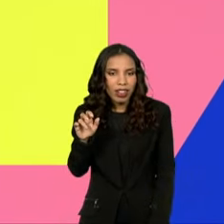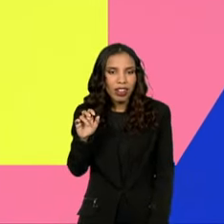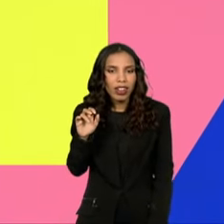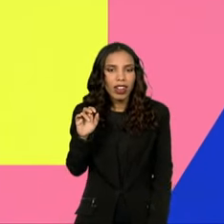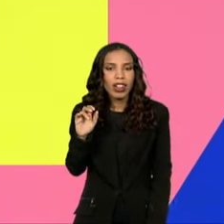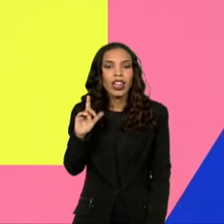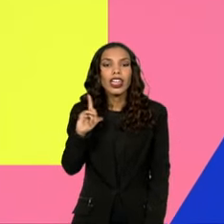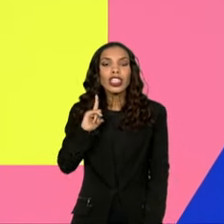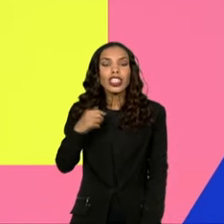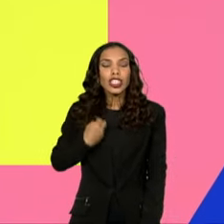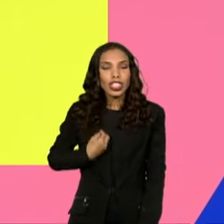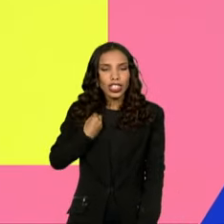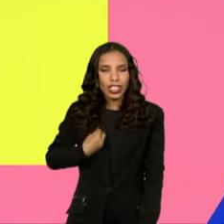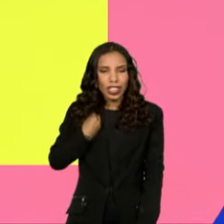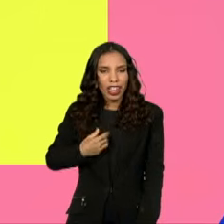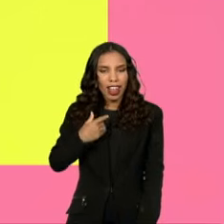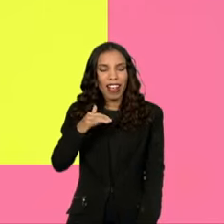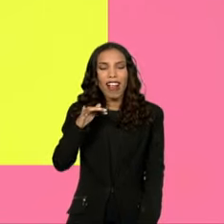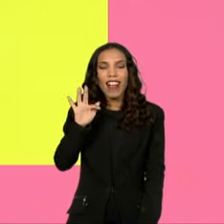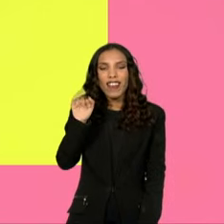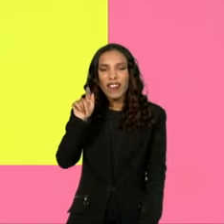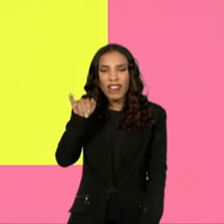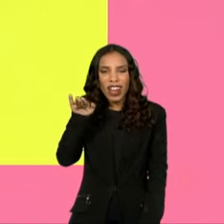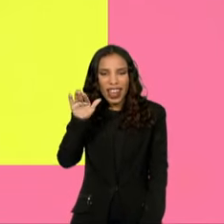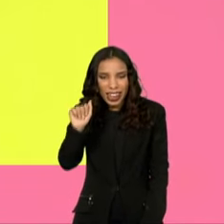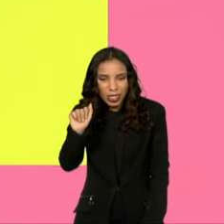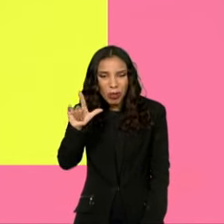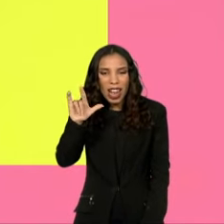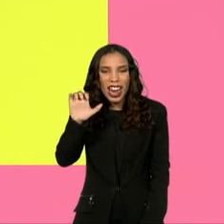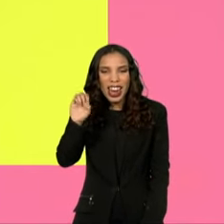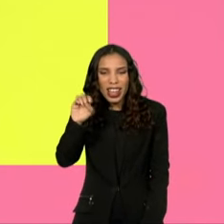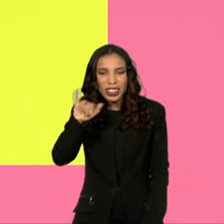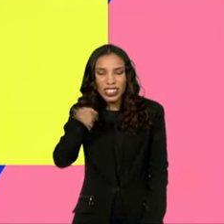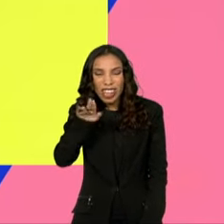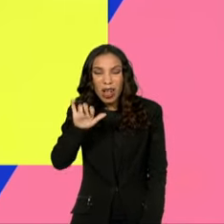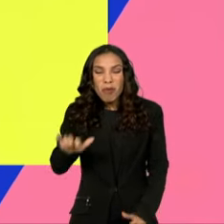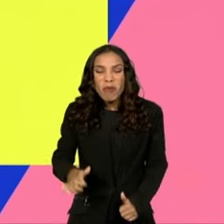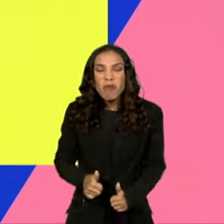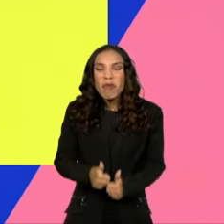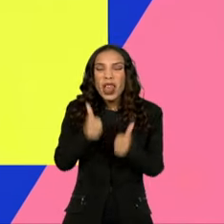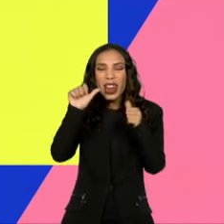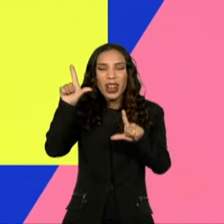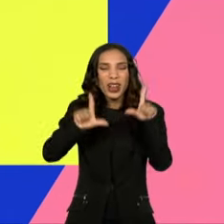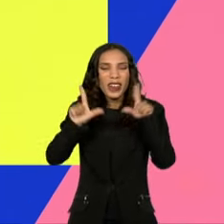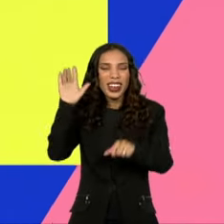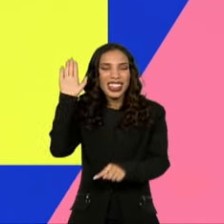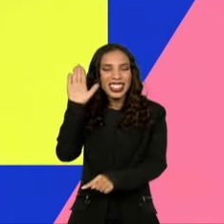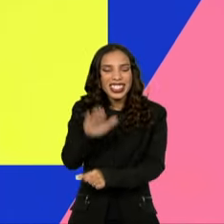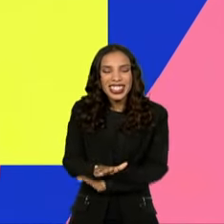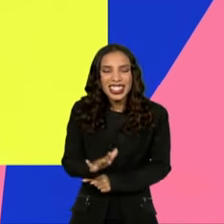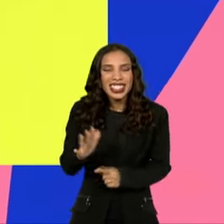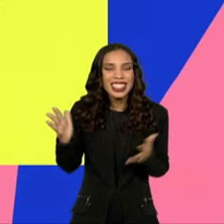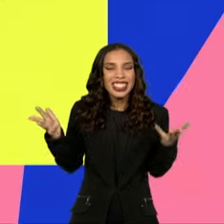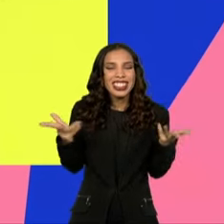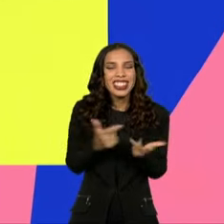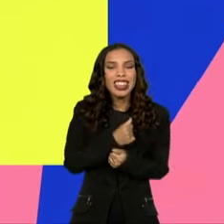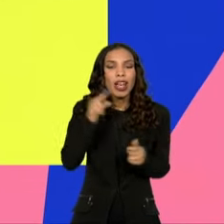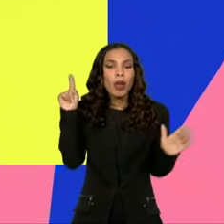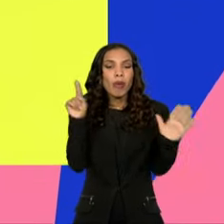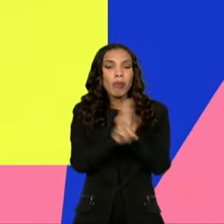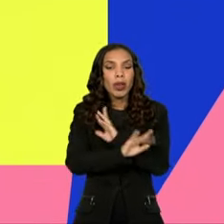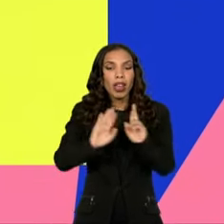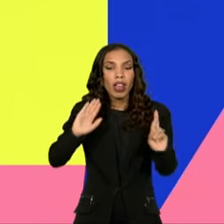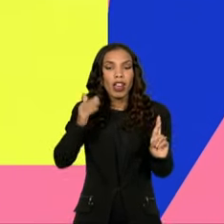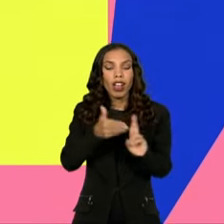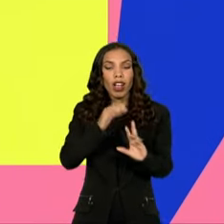Tem faixa Bela Real e Léo Jaime na roda de conversa do melhor programa das tardes. Delícia. Aliás, pergunta para essa referência